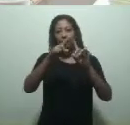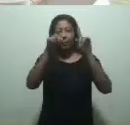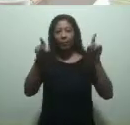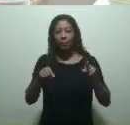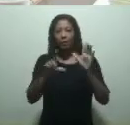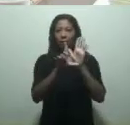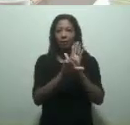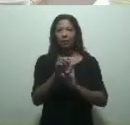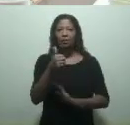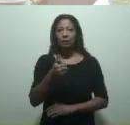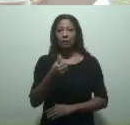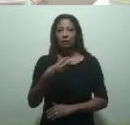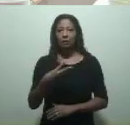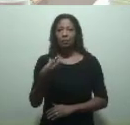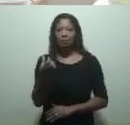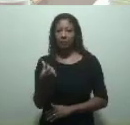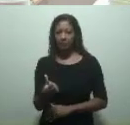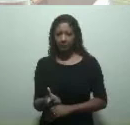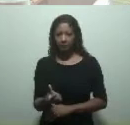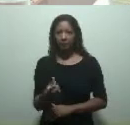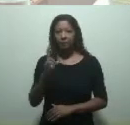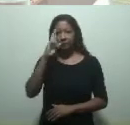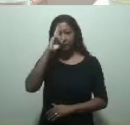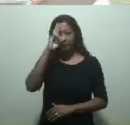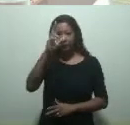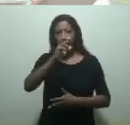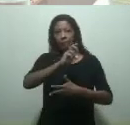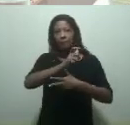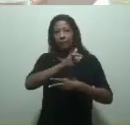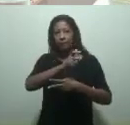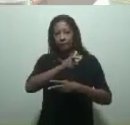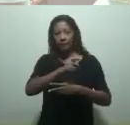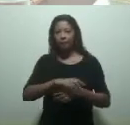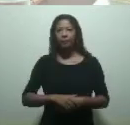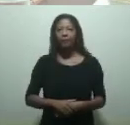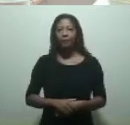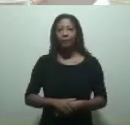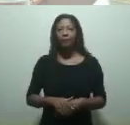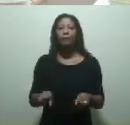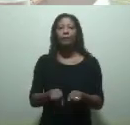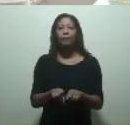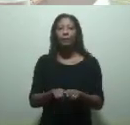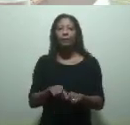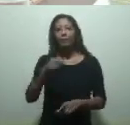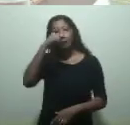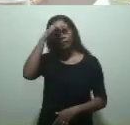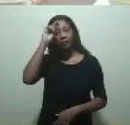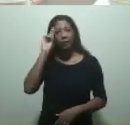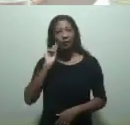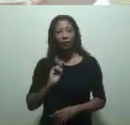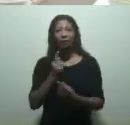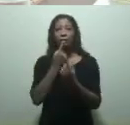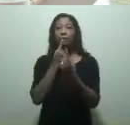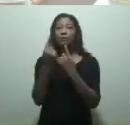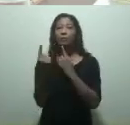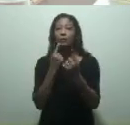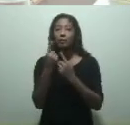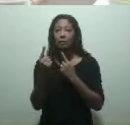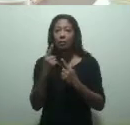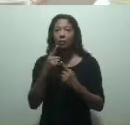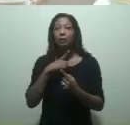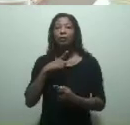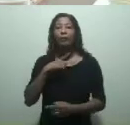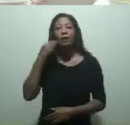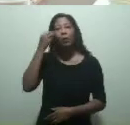136/2019, autor Poder Executivo Municipal. A vereadora Raimunda Nilda da Silva Cruz, em discussão, fez observações sobre